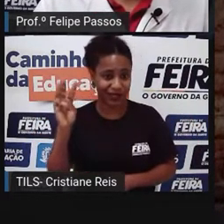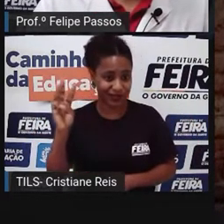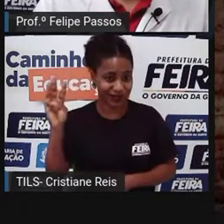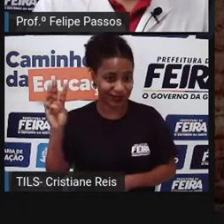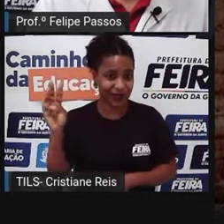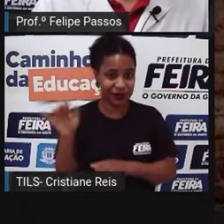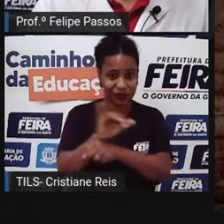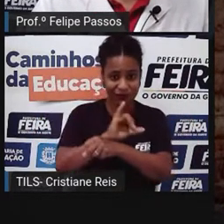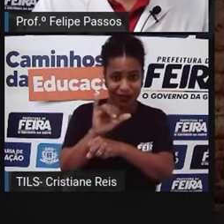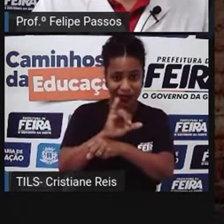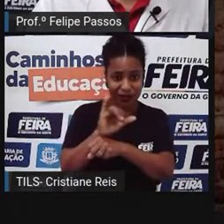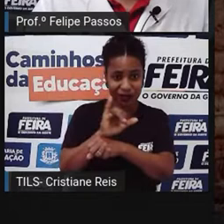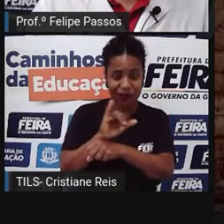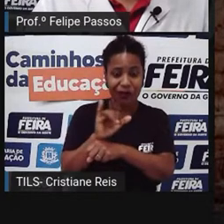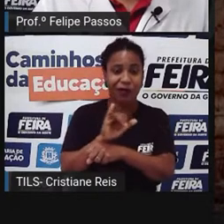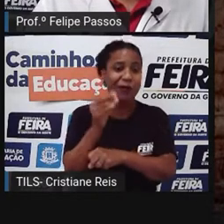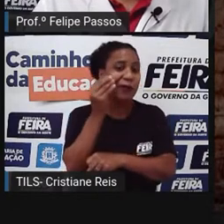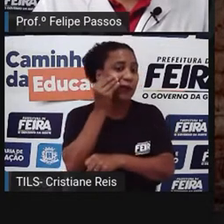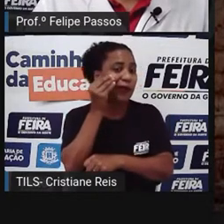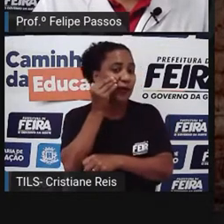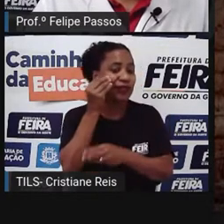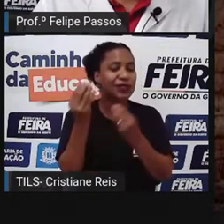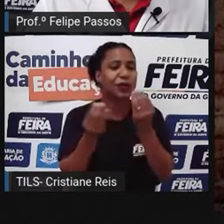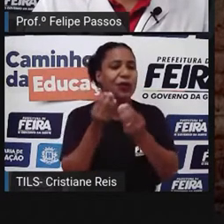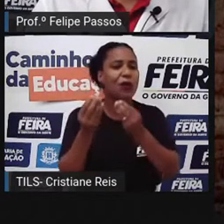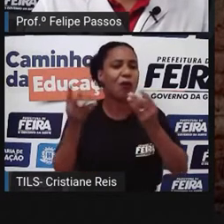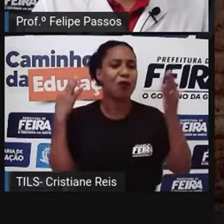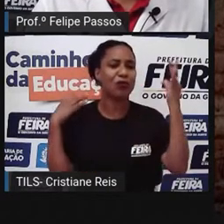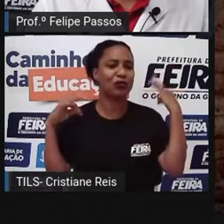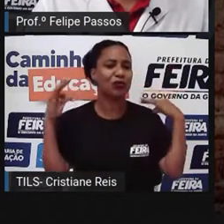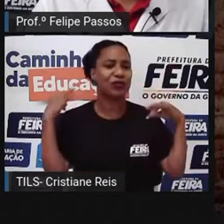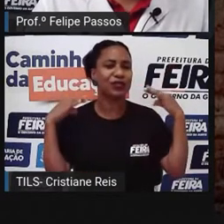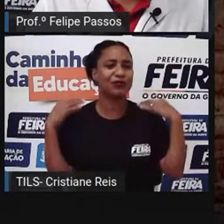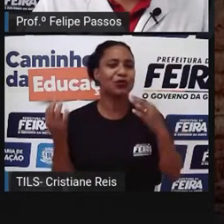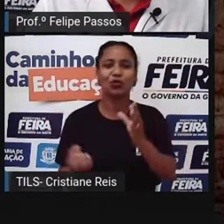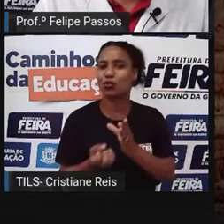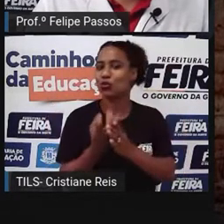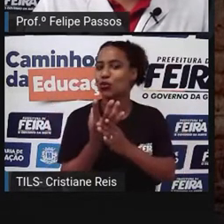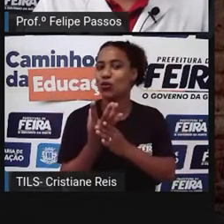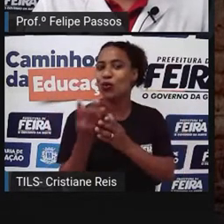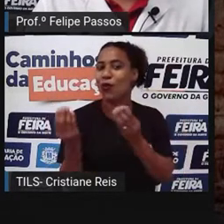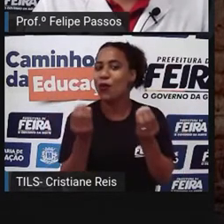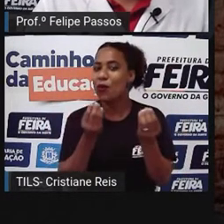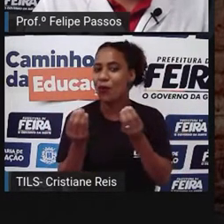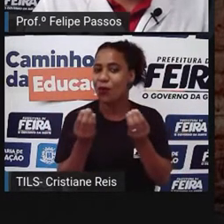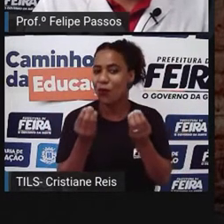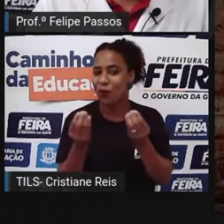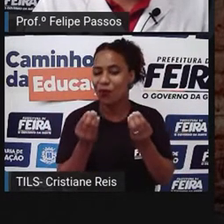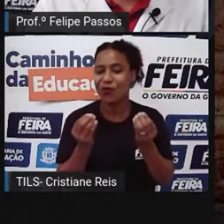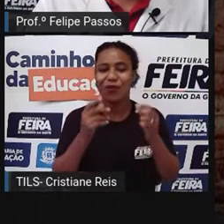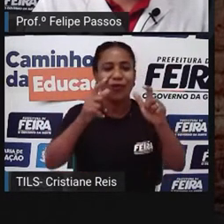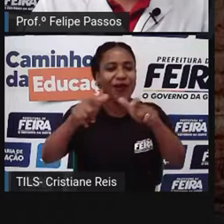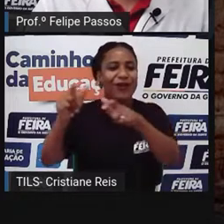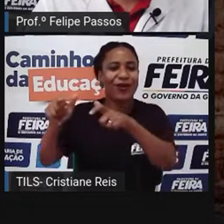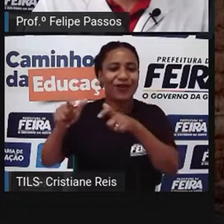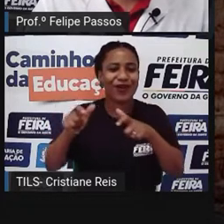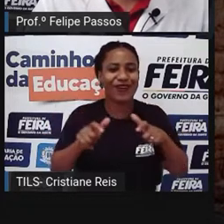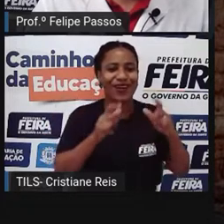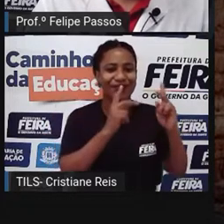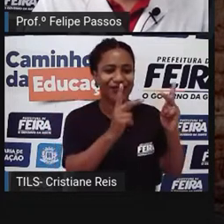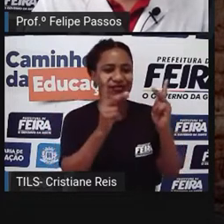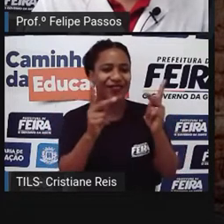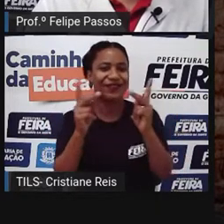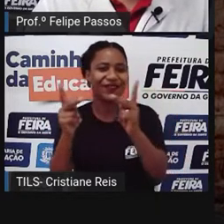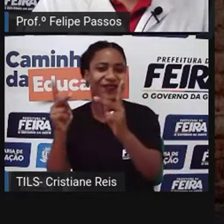históricos, né? Como surgiu o turismo? De onde vem essa ideia de visitar lugares, conhecer